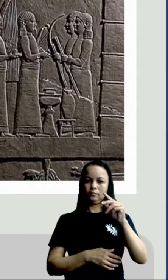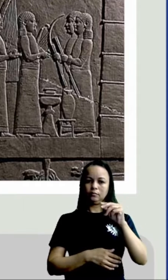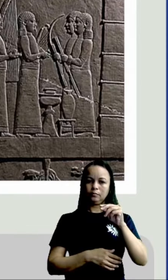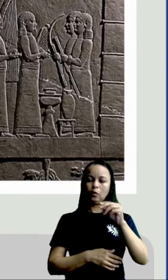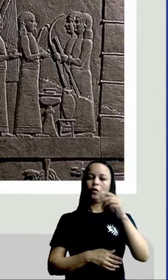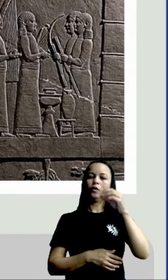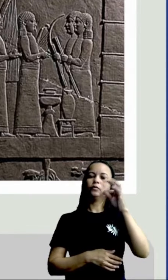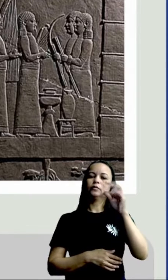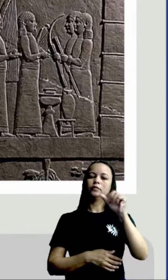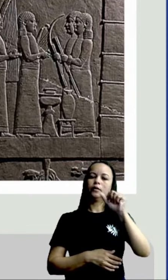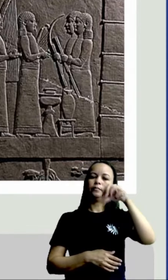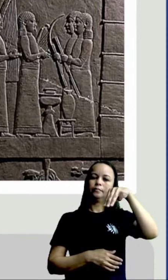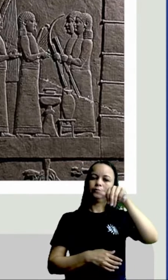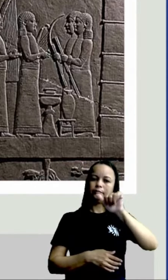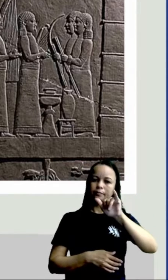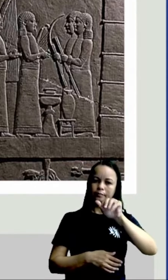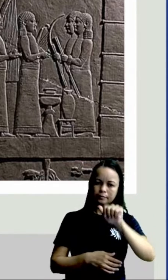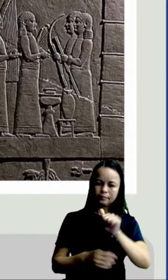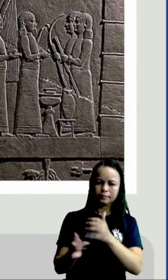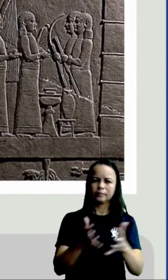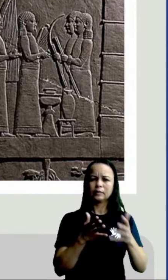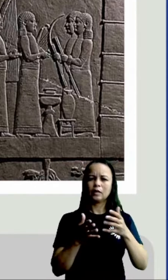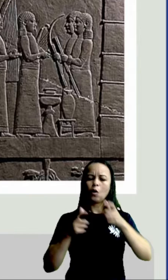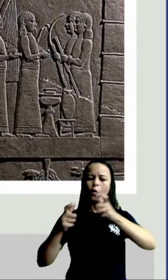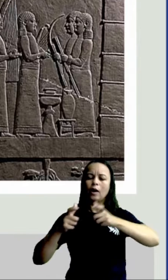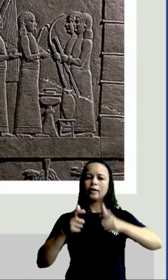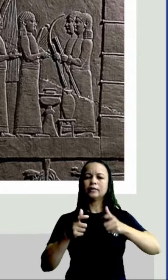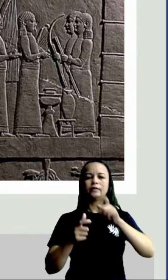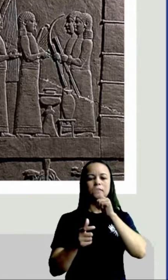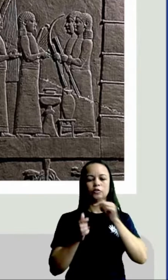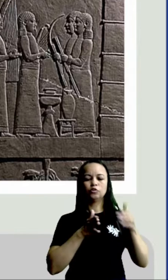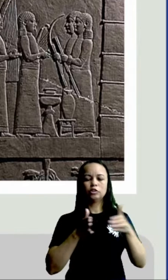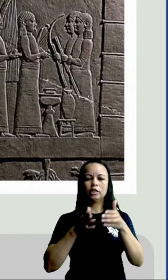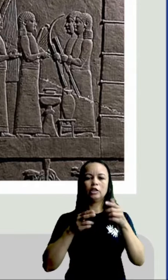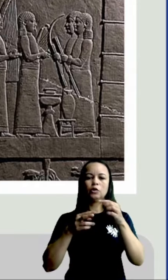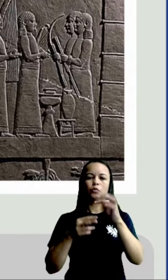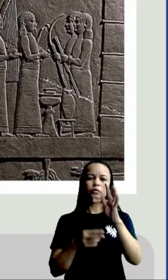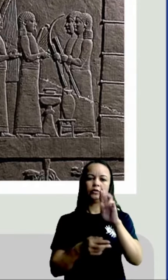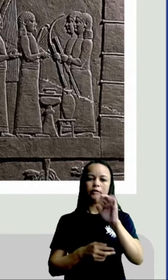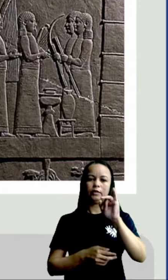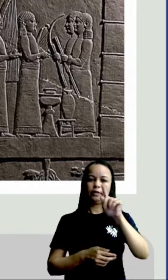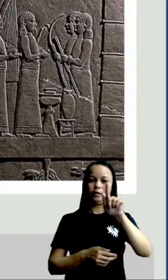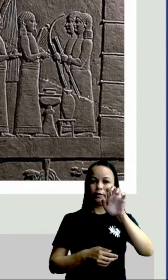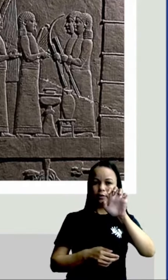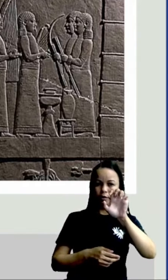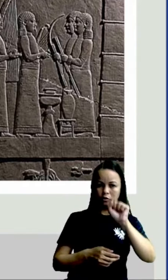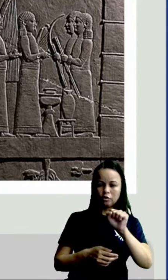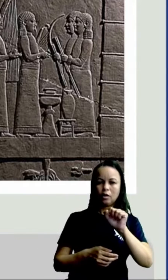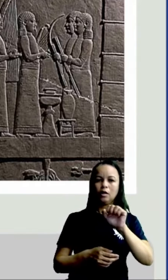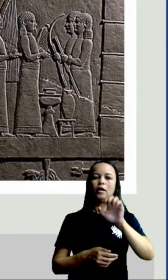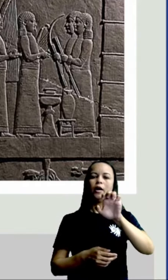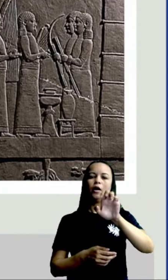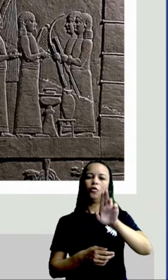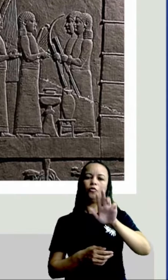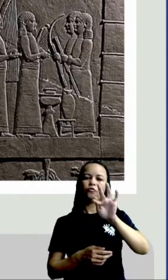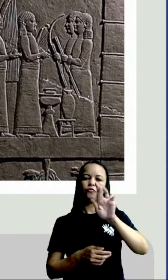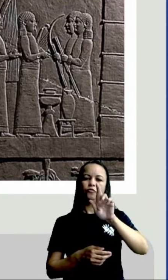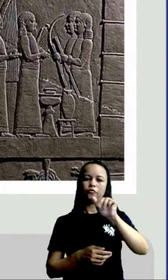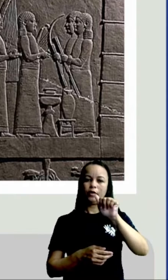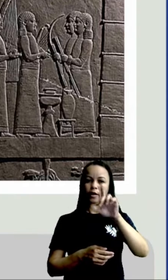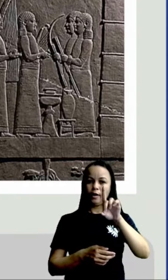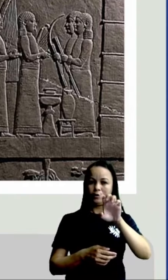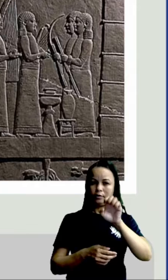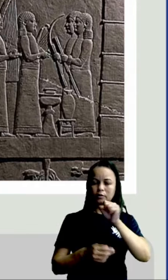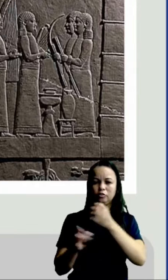na região da Mesopotâmia localizada a introduzir o Steam é grátis habitavam os povos sumérios assírios